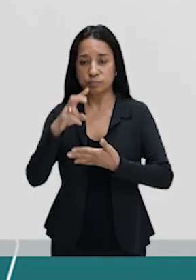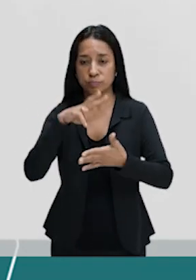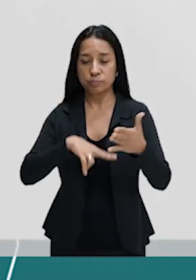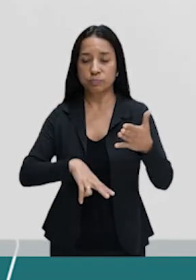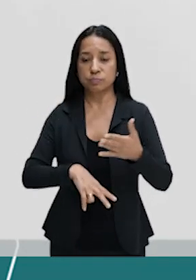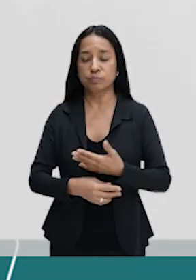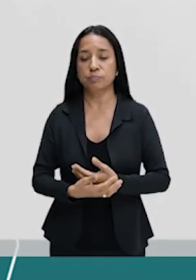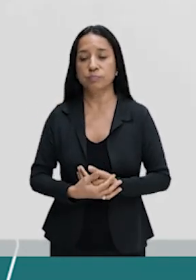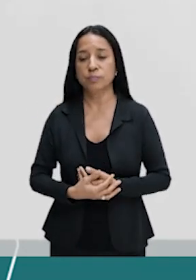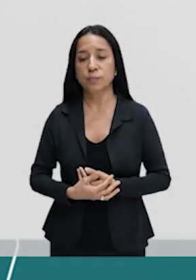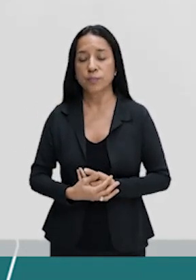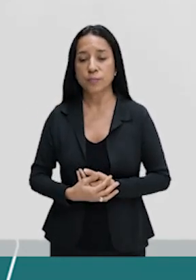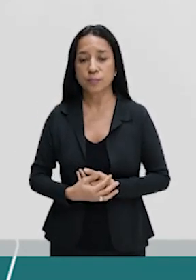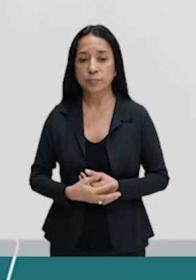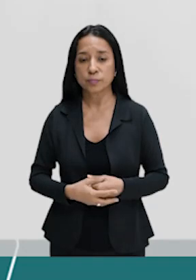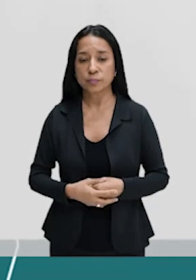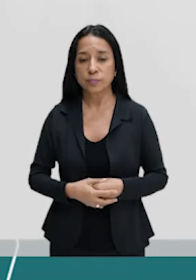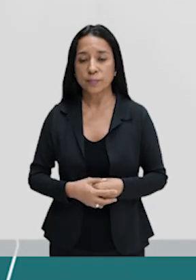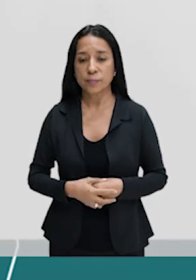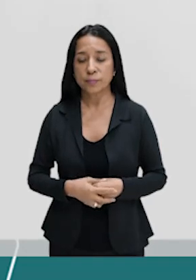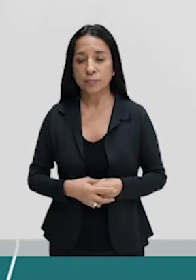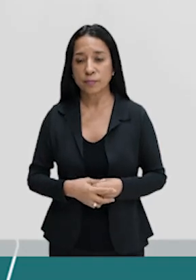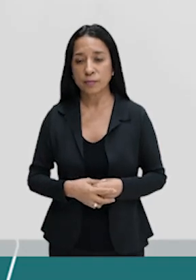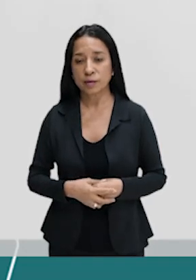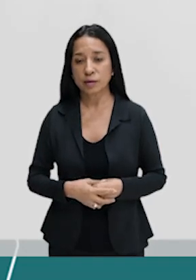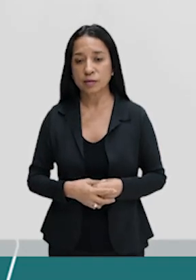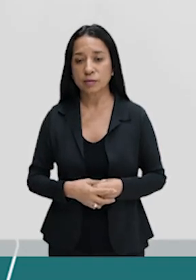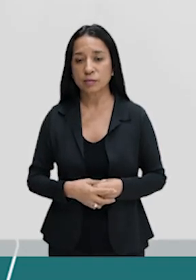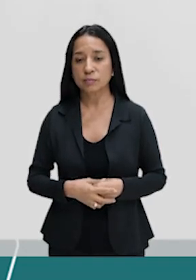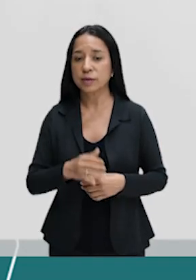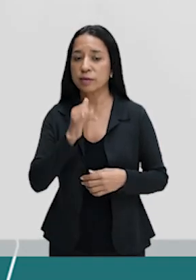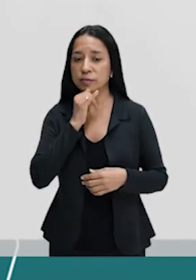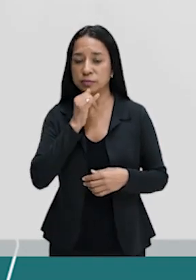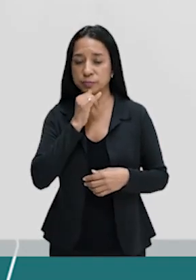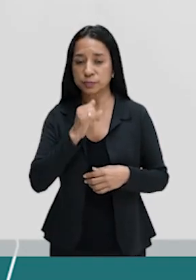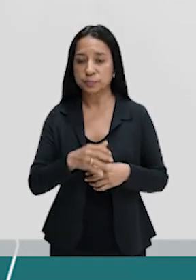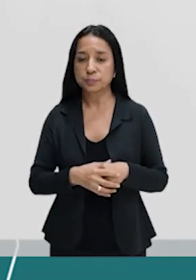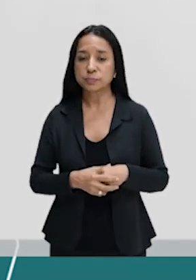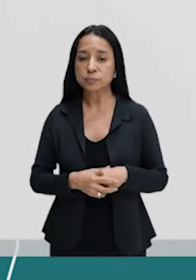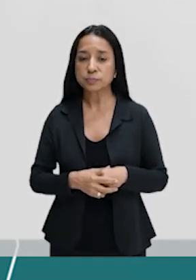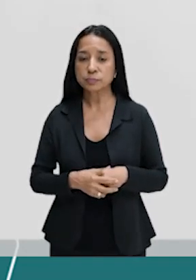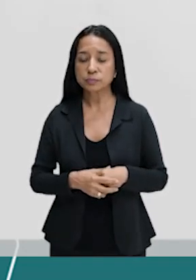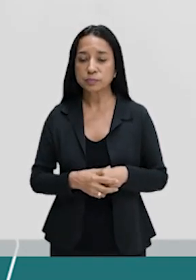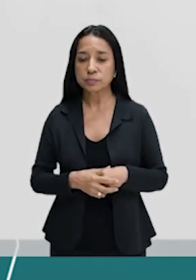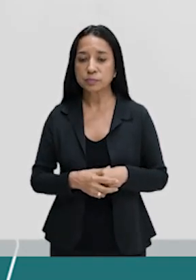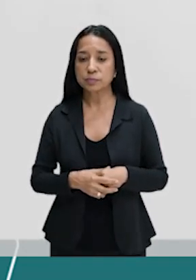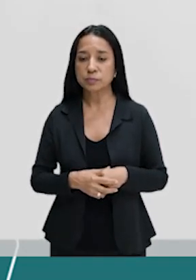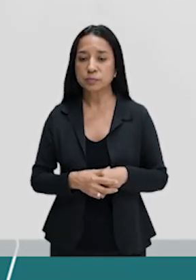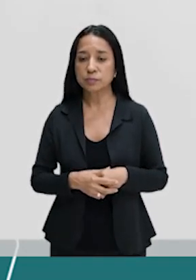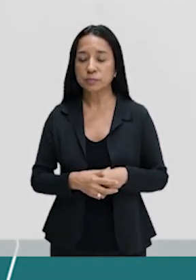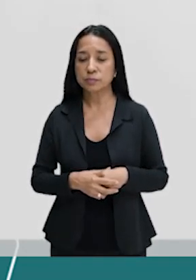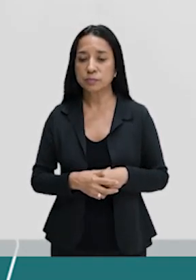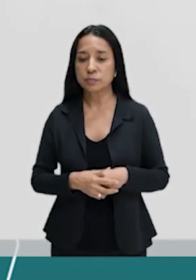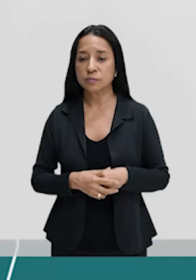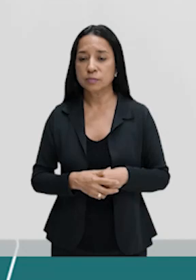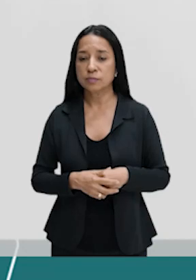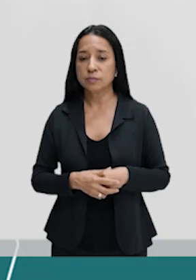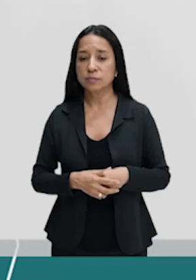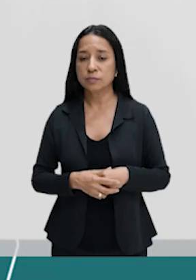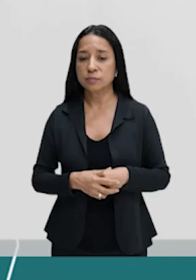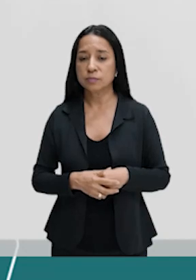estamos, vosotros estáis, ellos estão. Exemplo, estou muito cansado por